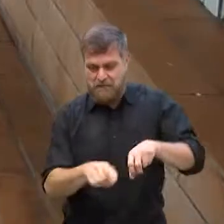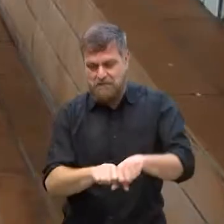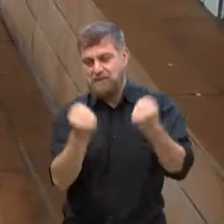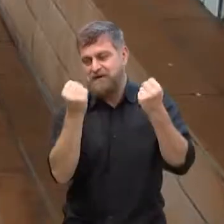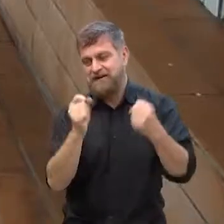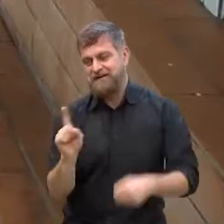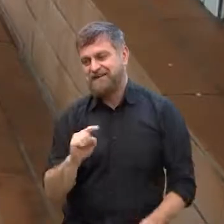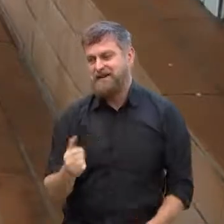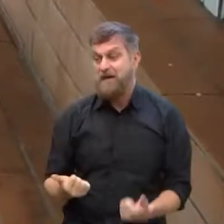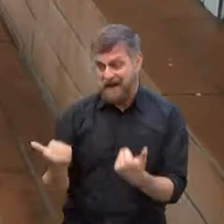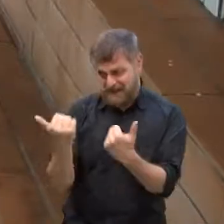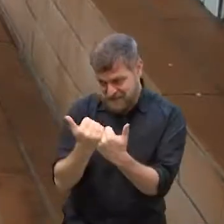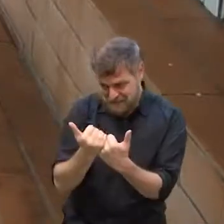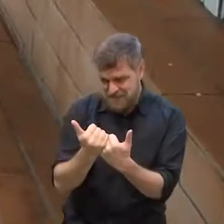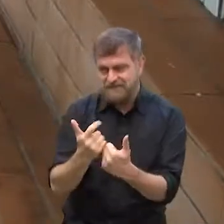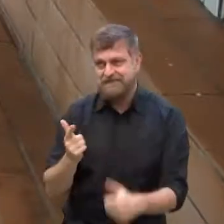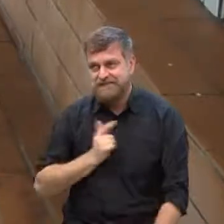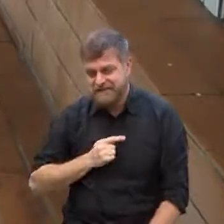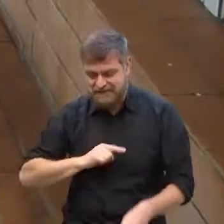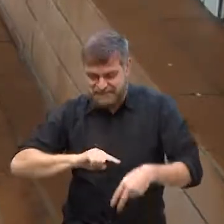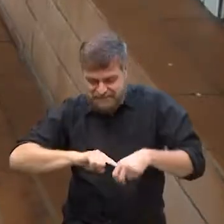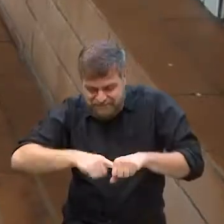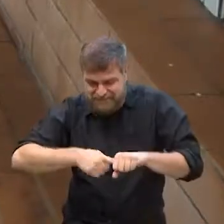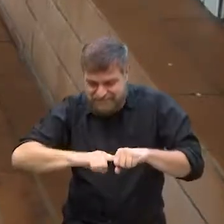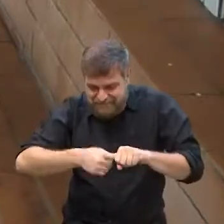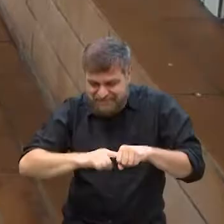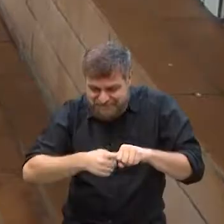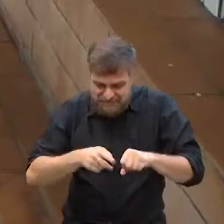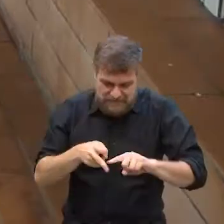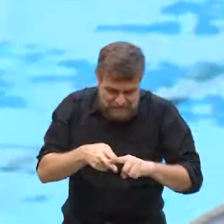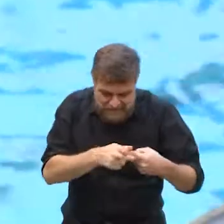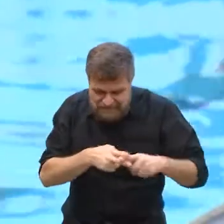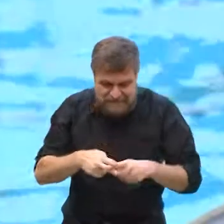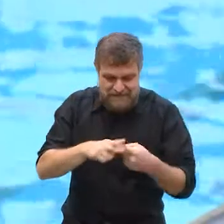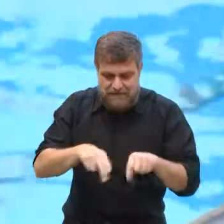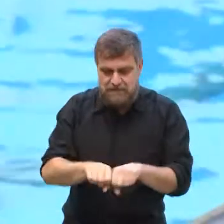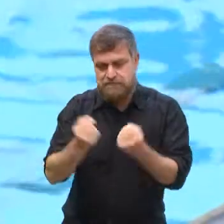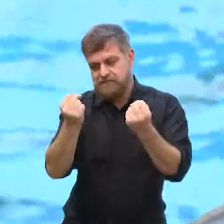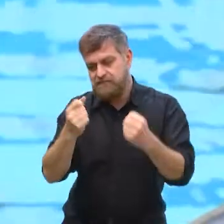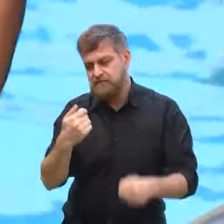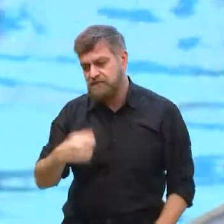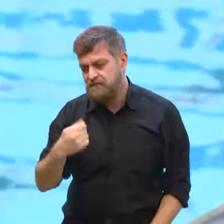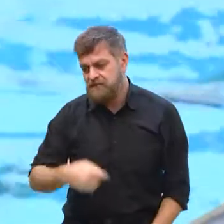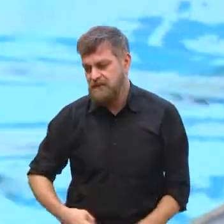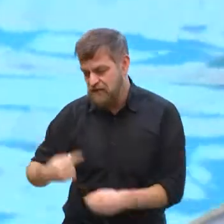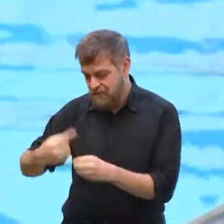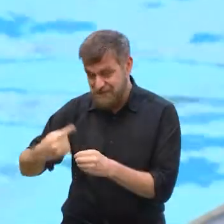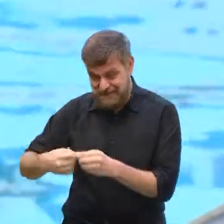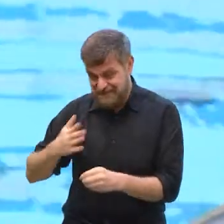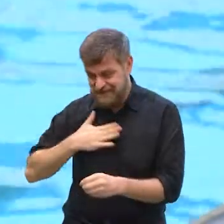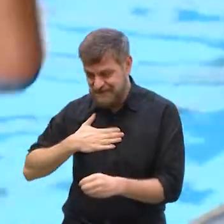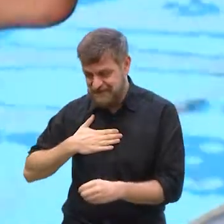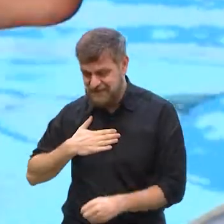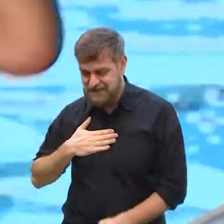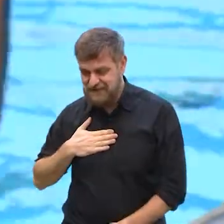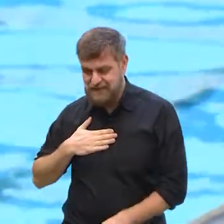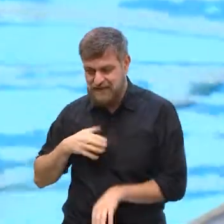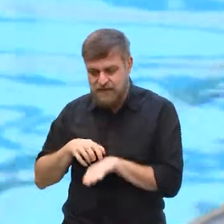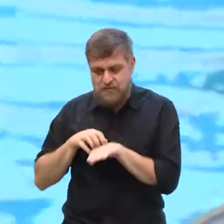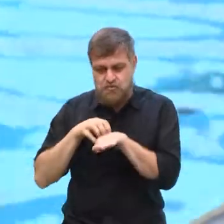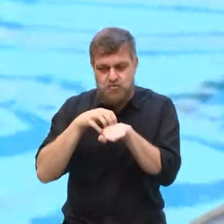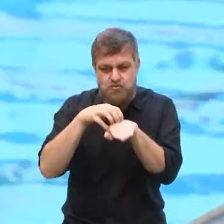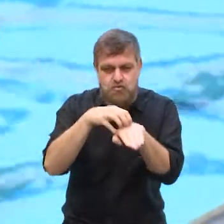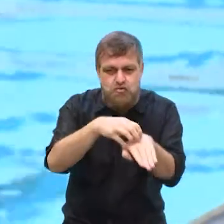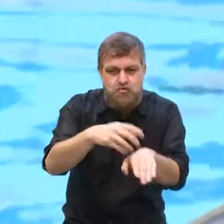quebrar a prótese, tinha saído um parafuso, desmontado de algum jeito. E aí a gente tinha que sair de Camanducaia e ir para São Paulo na